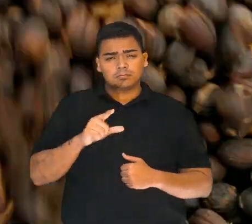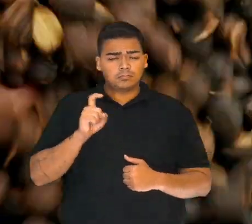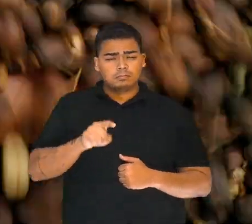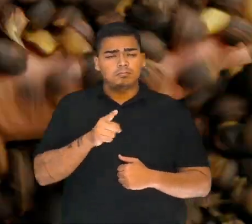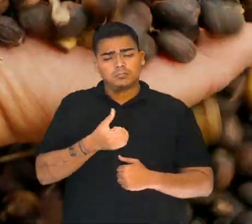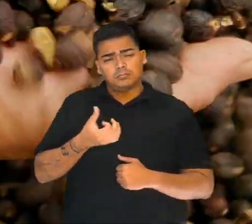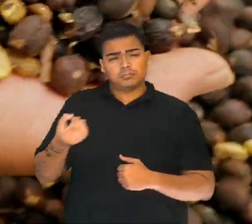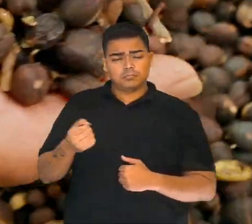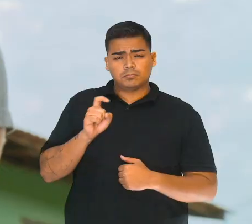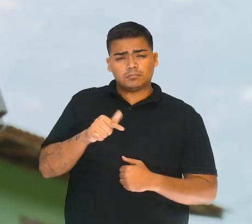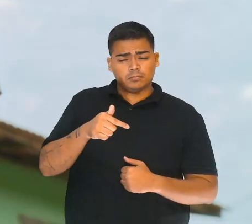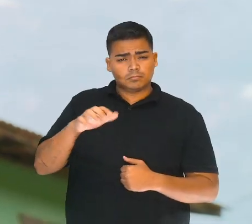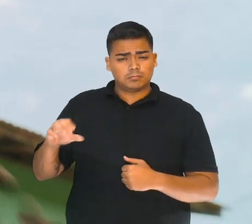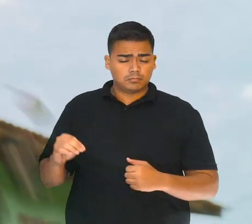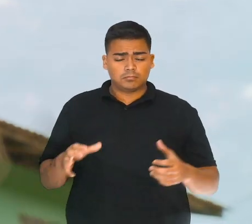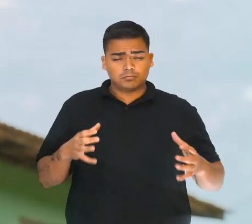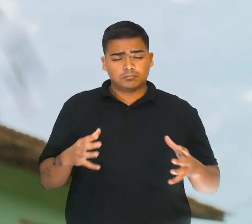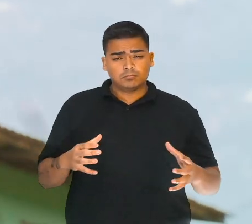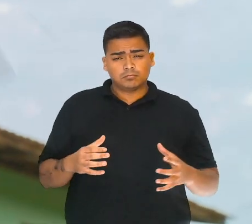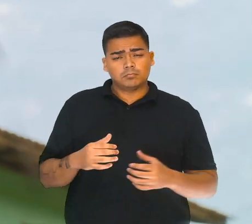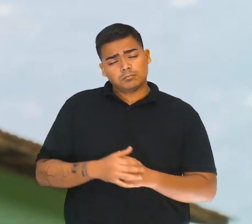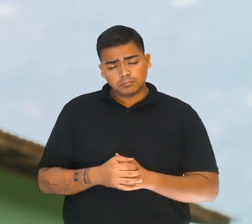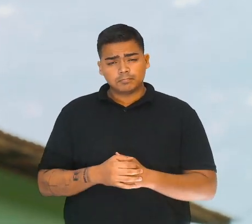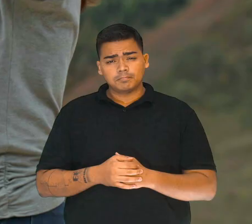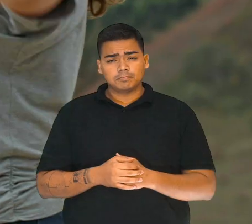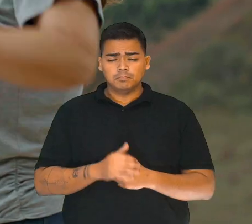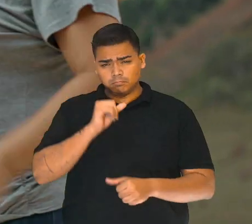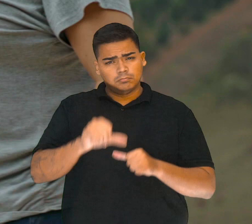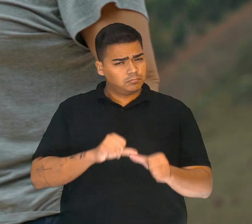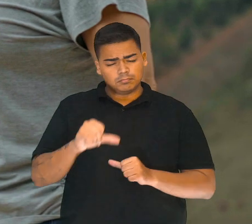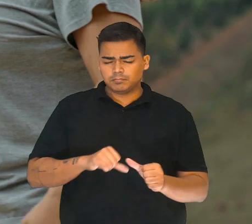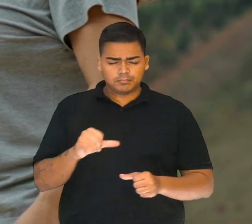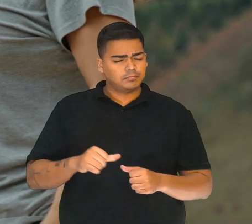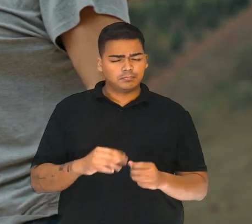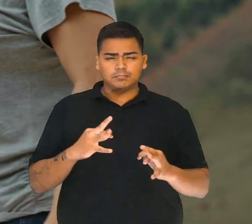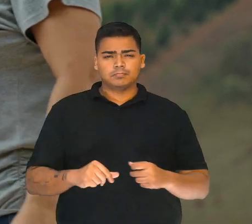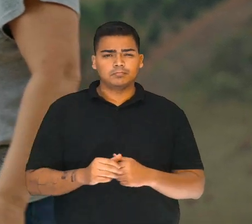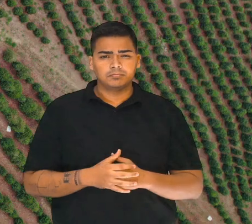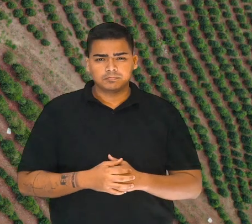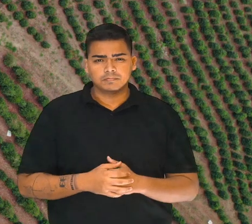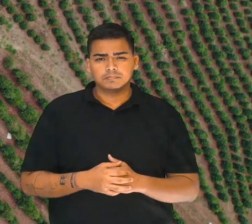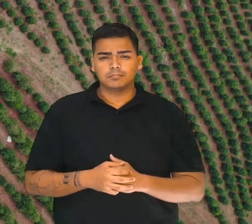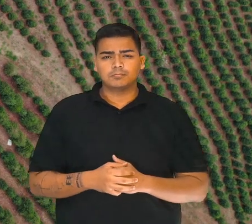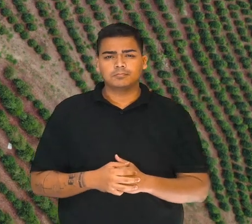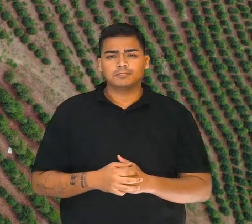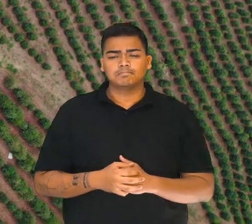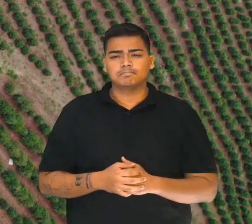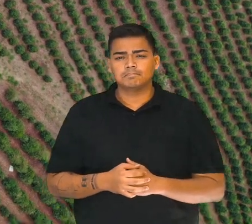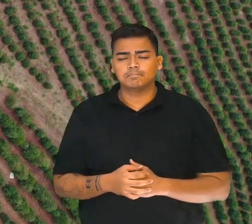para 1.600, 1.700 a saca, de 60 quilos. Mudou completamente.